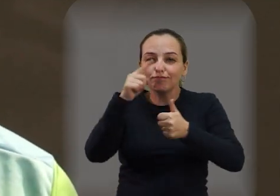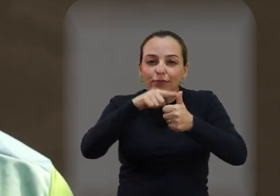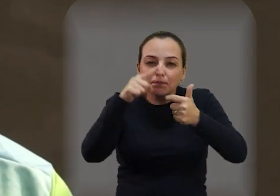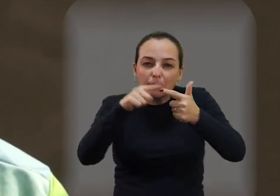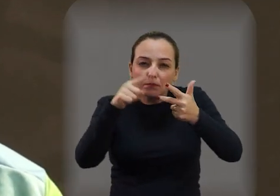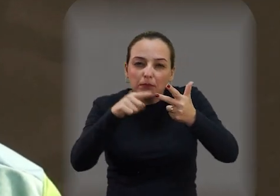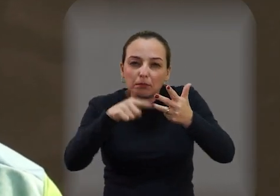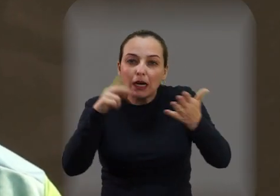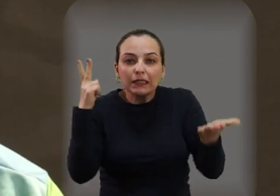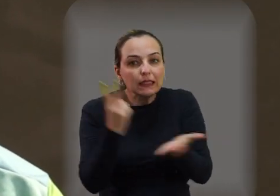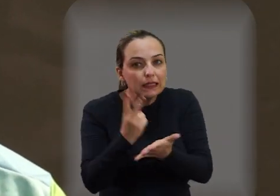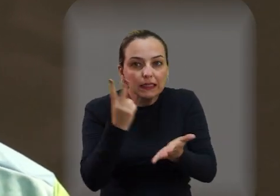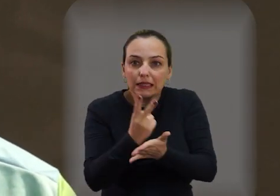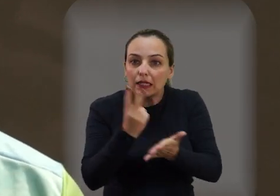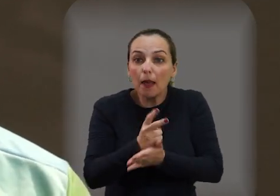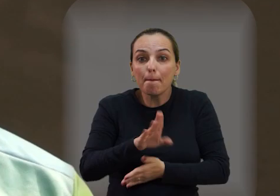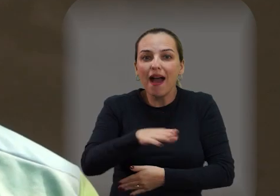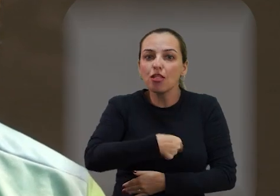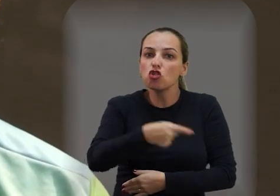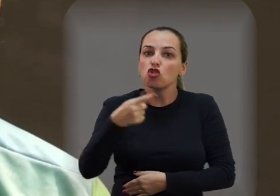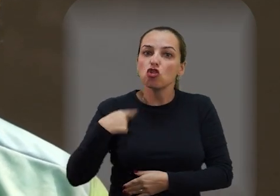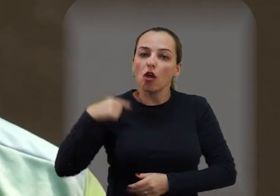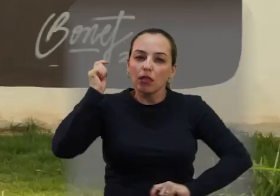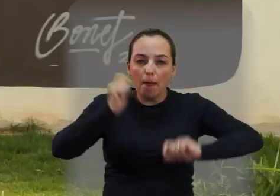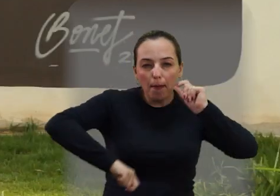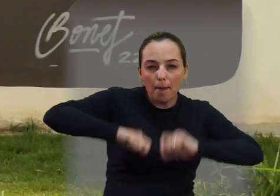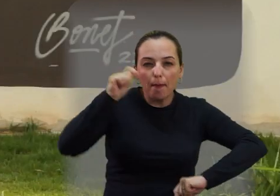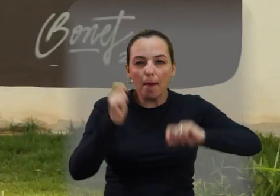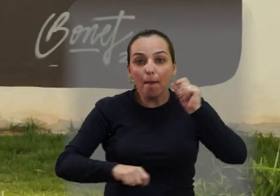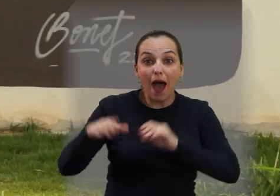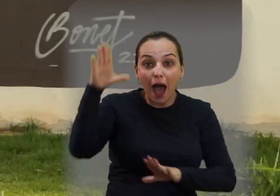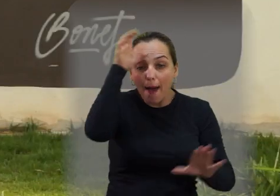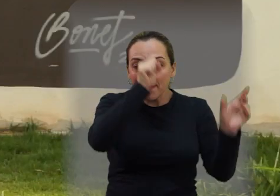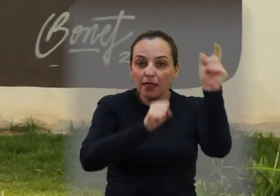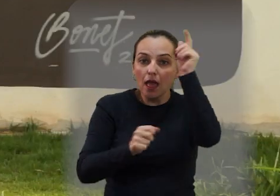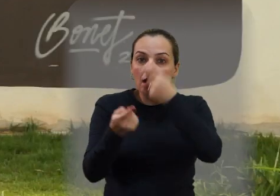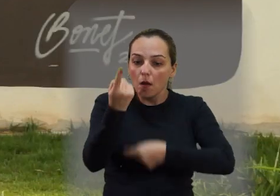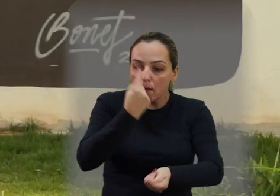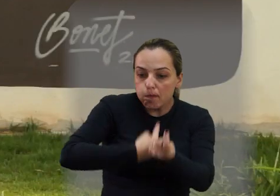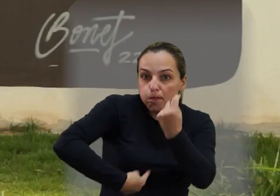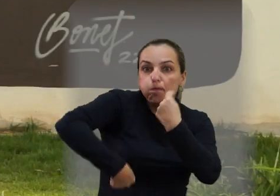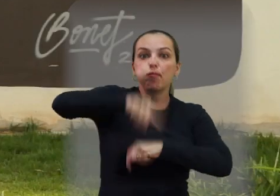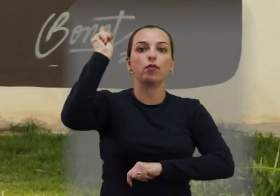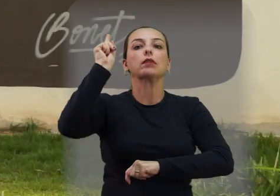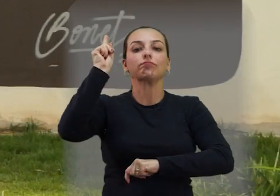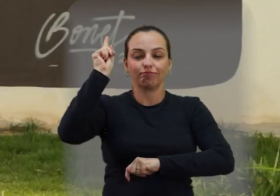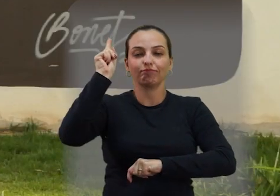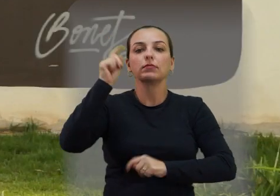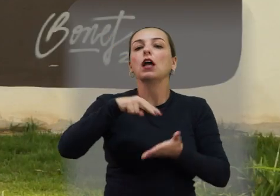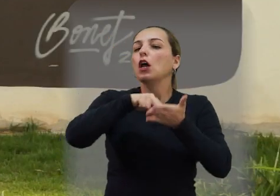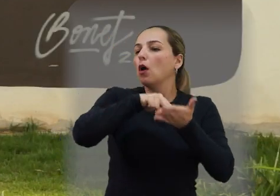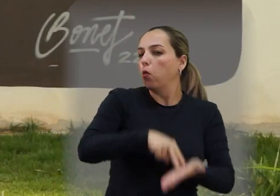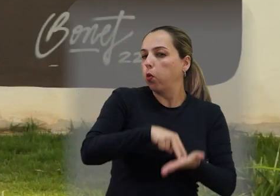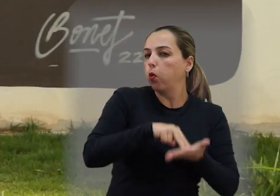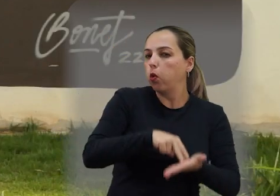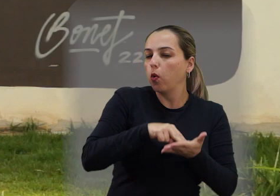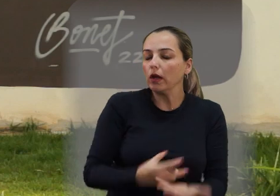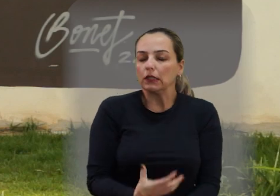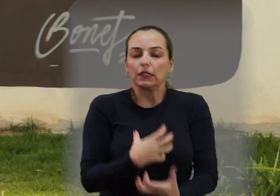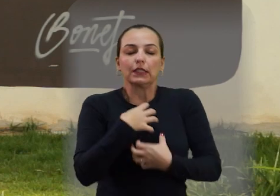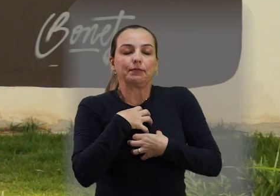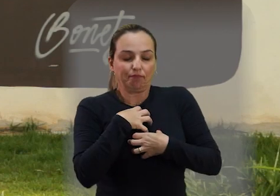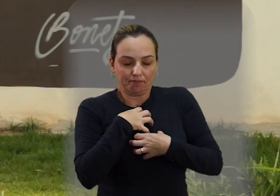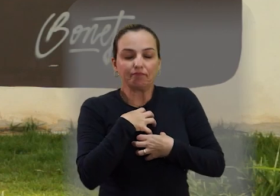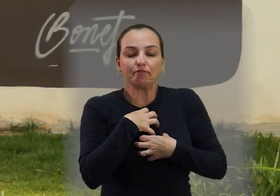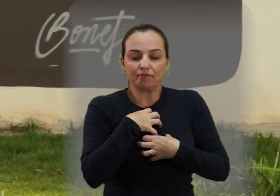ter sempre, né? Mas eu acho que quando a gente toca maracatu, a gente aprende também a superar a dificuldade, né,